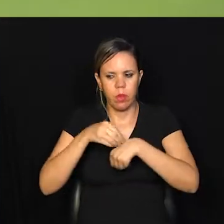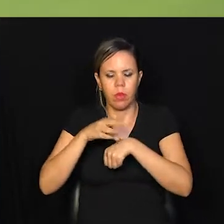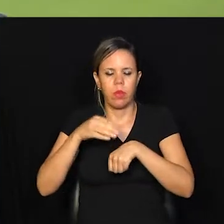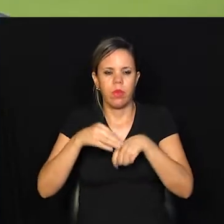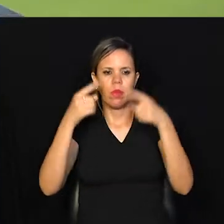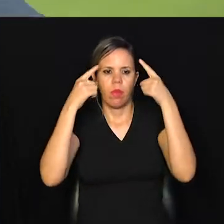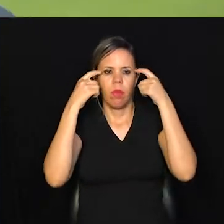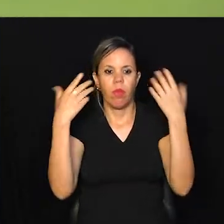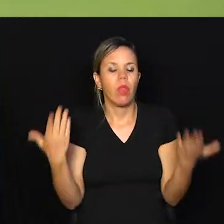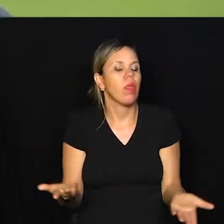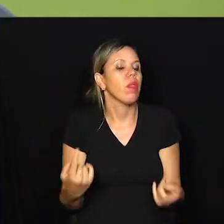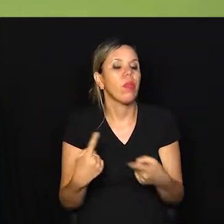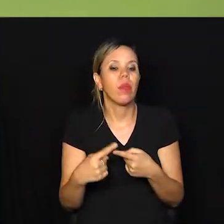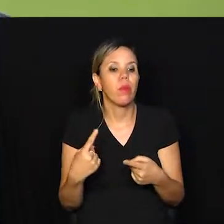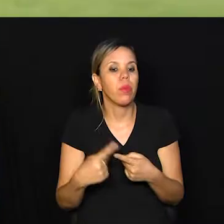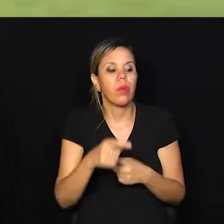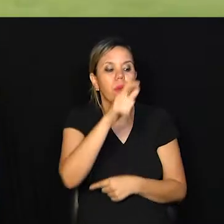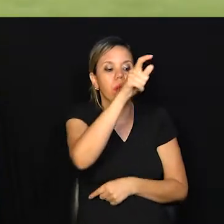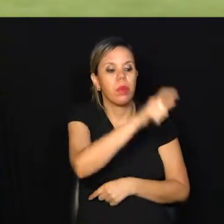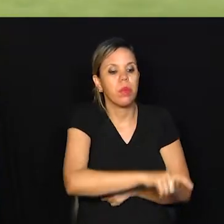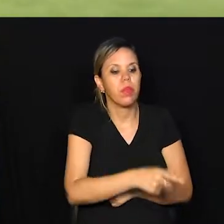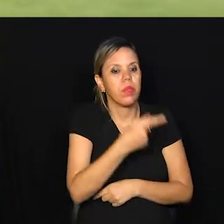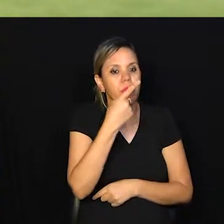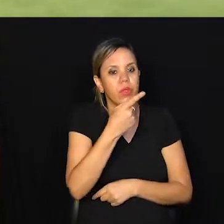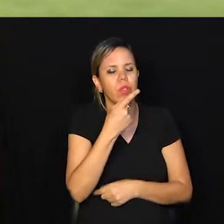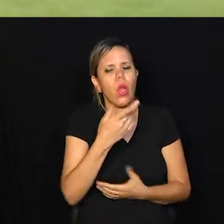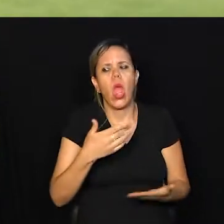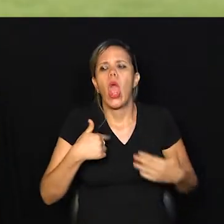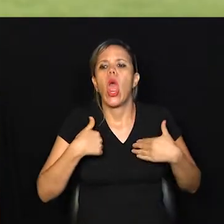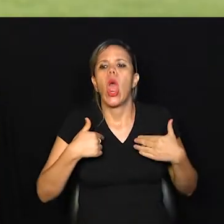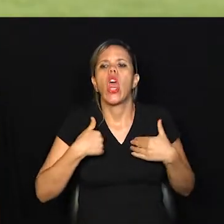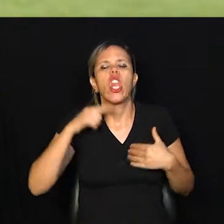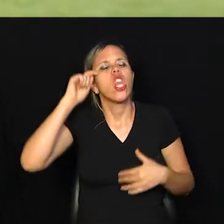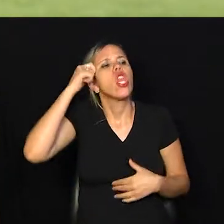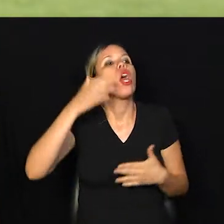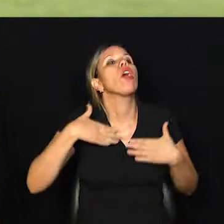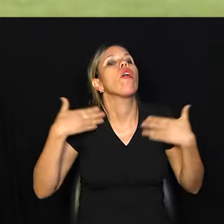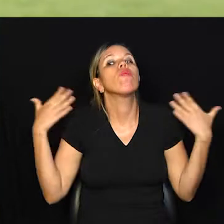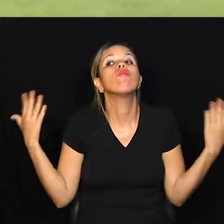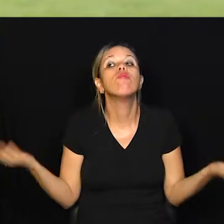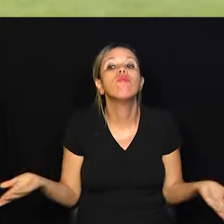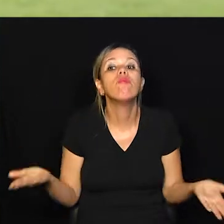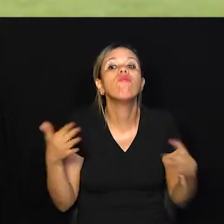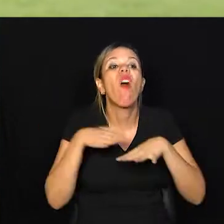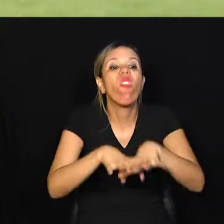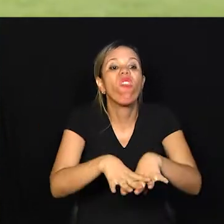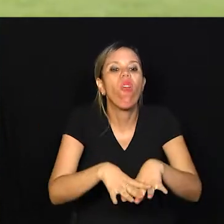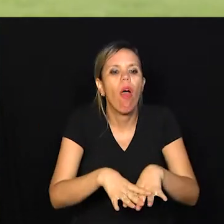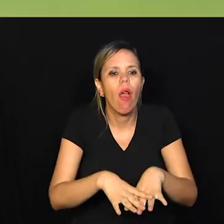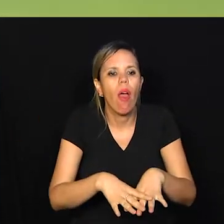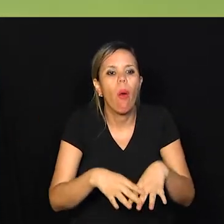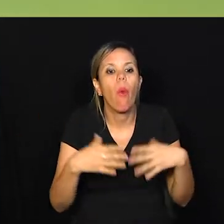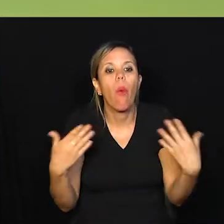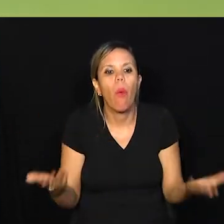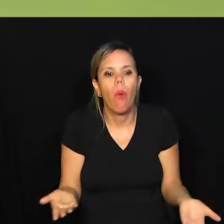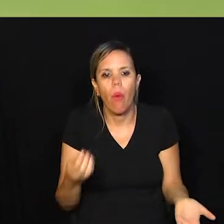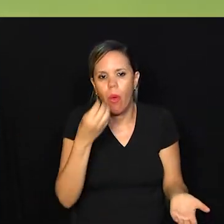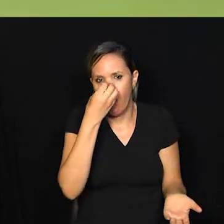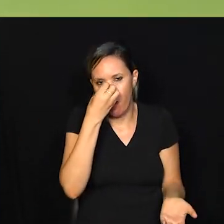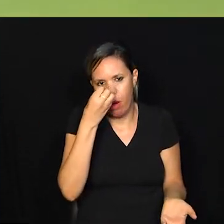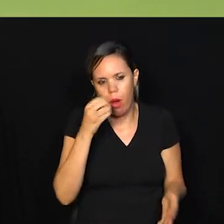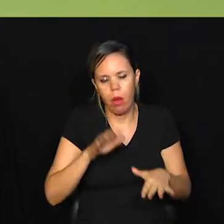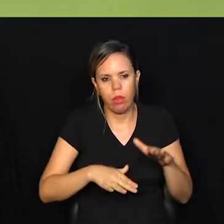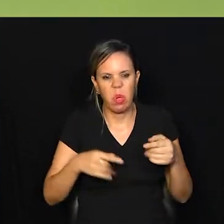violência. Que vantagem o sujeito de bater no peito, eu sou negão mesmo, e daí? Qual a vantagem que ele leva do ponto de